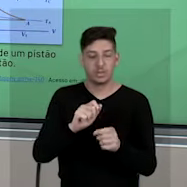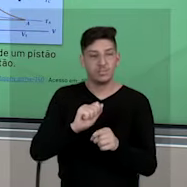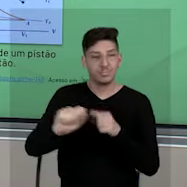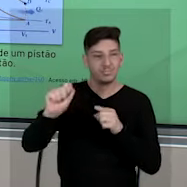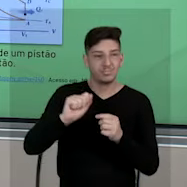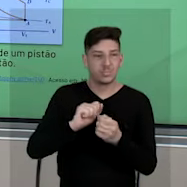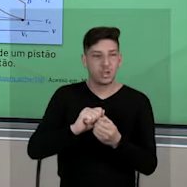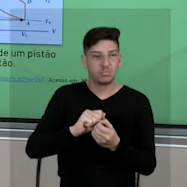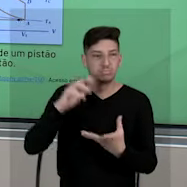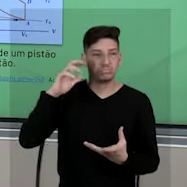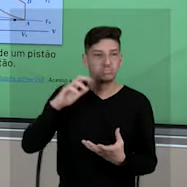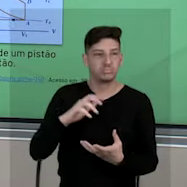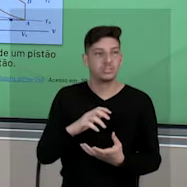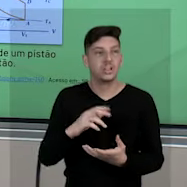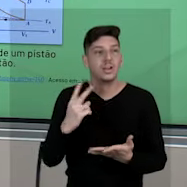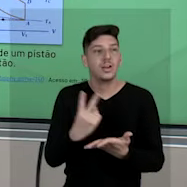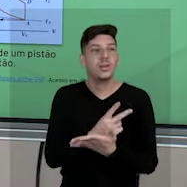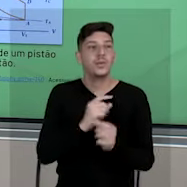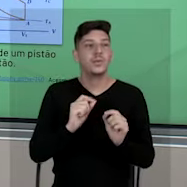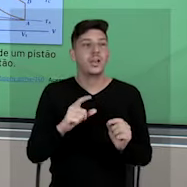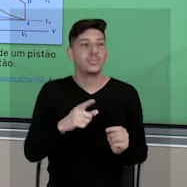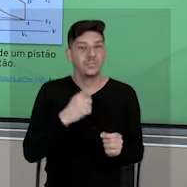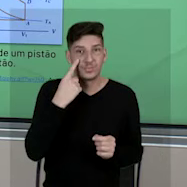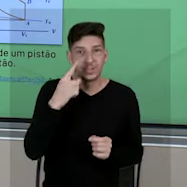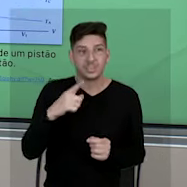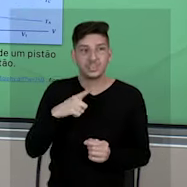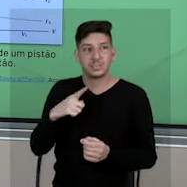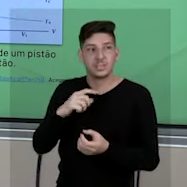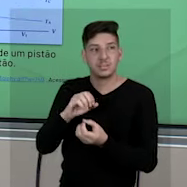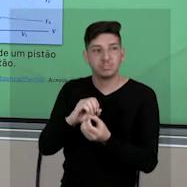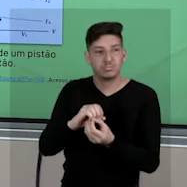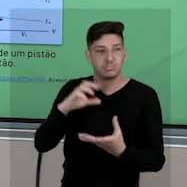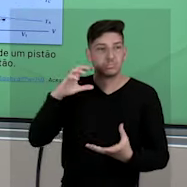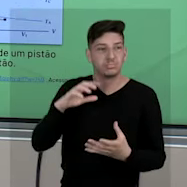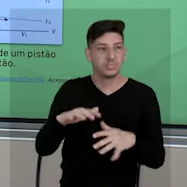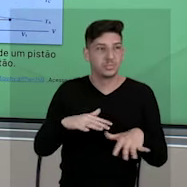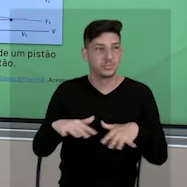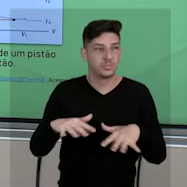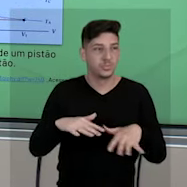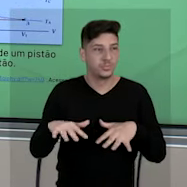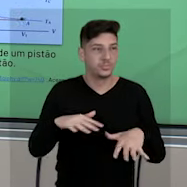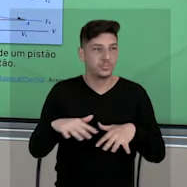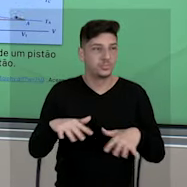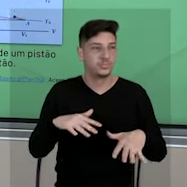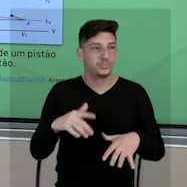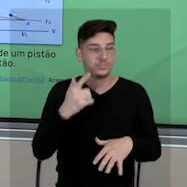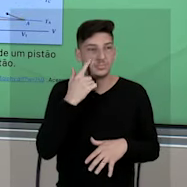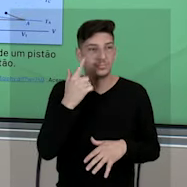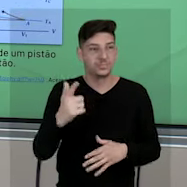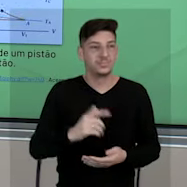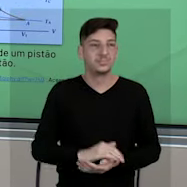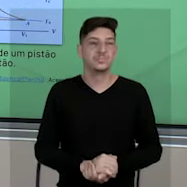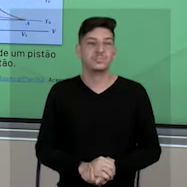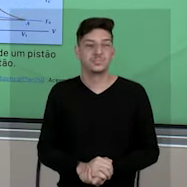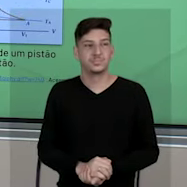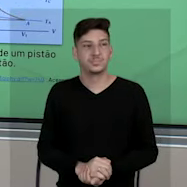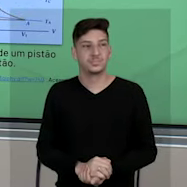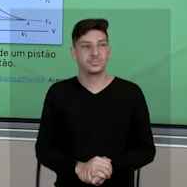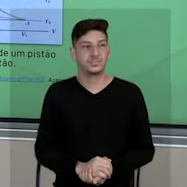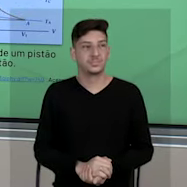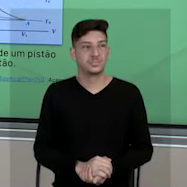ignição. Quando ela liberar, olha só, tem a explosão que vai fazer o movimento, a explosão vai vir em seguida, ó. Quando acontece